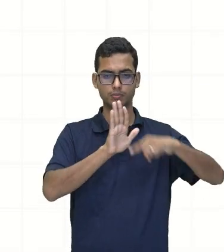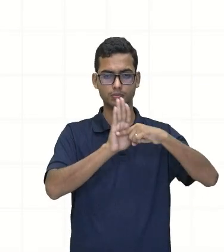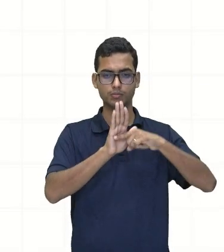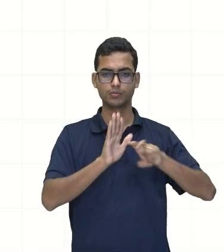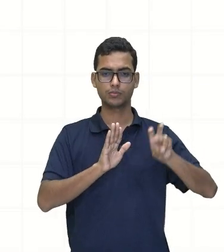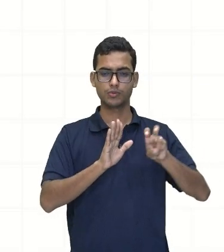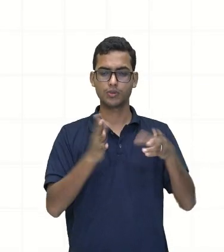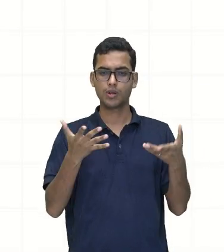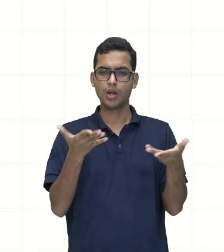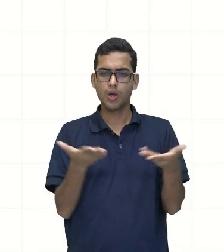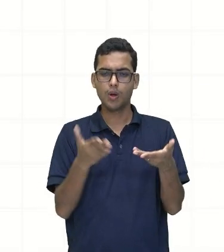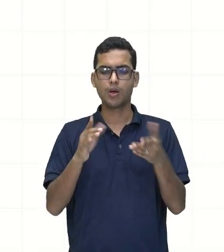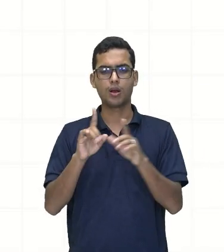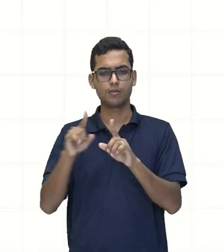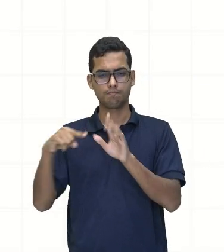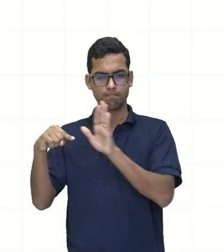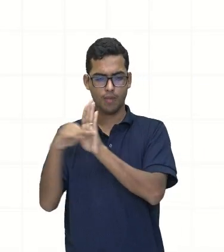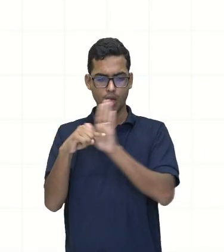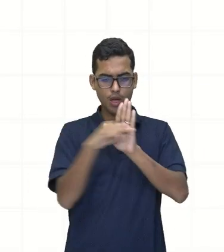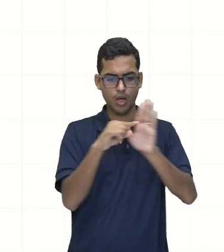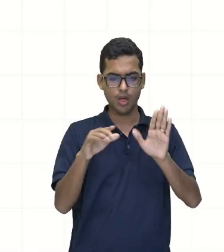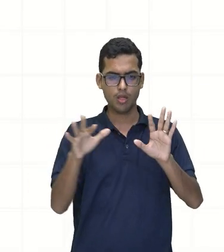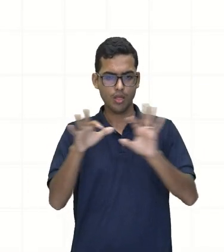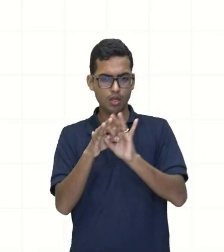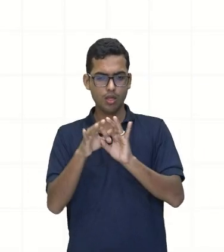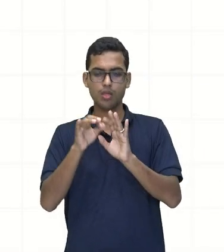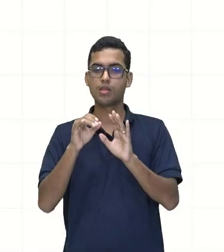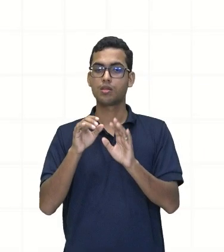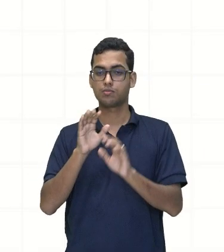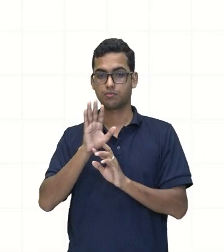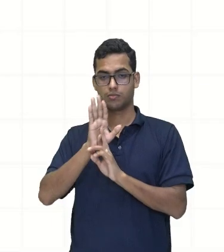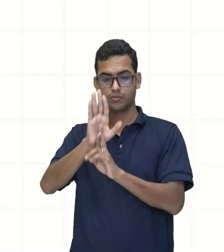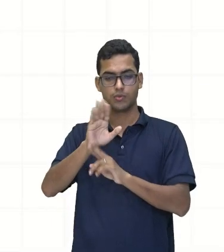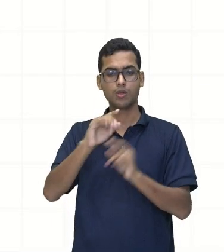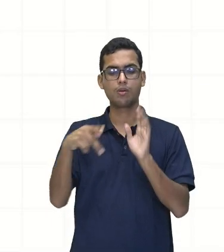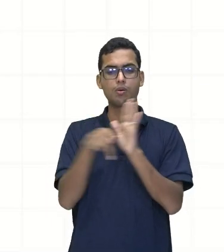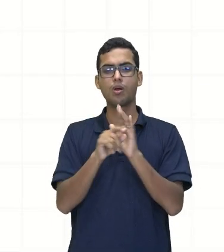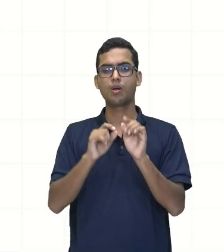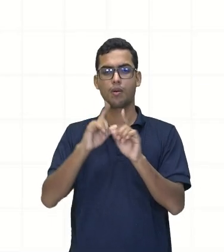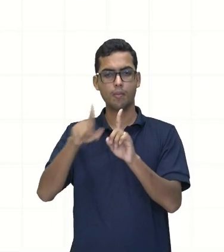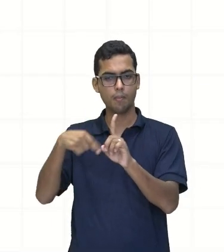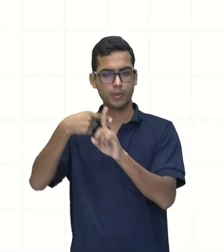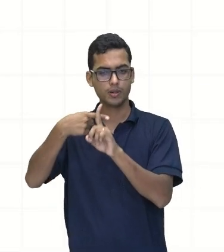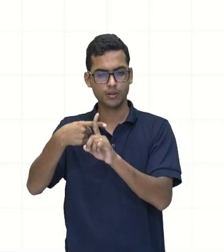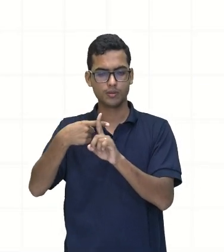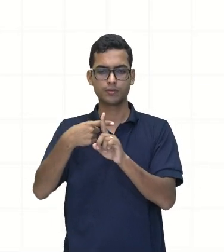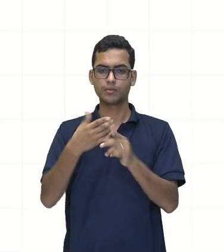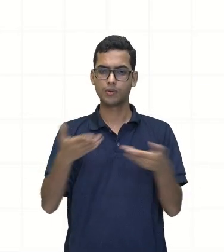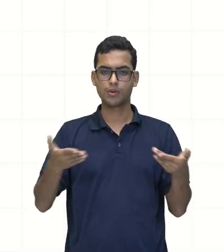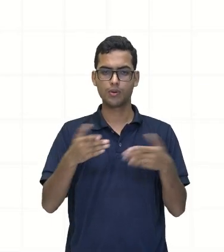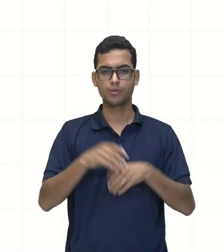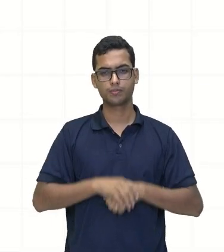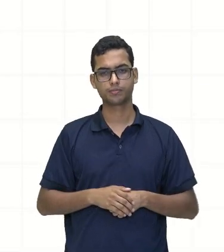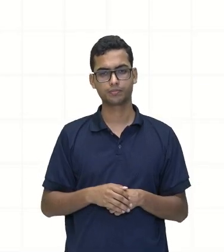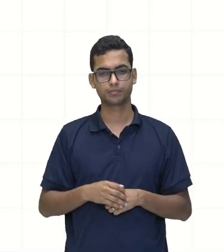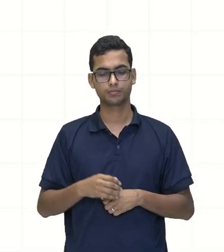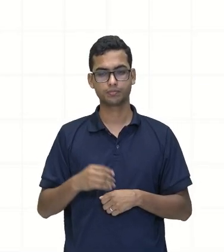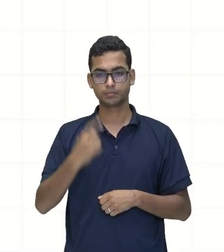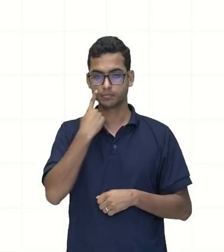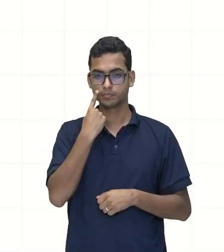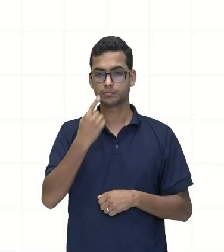menos, mais. Sinais iguais. 45 dividido por 5,